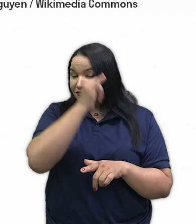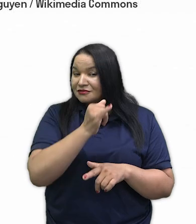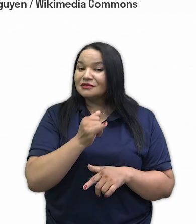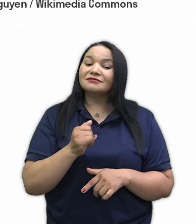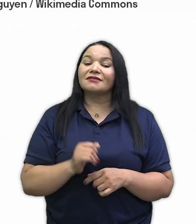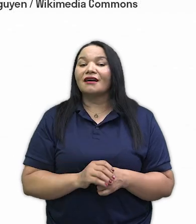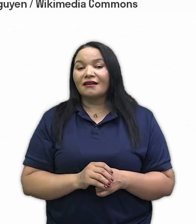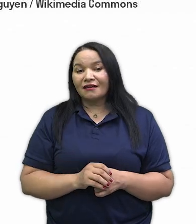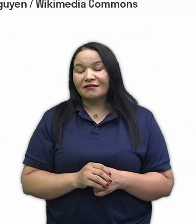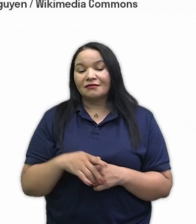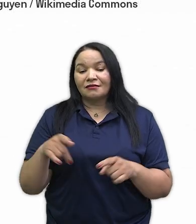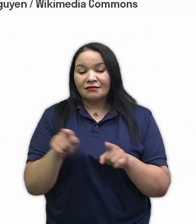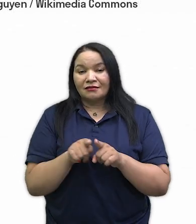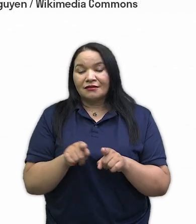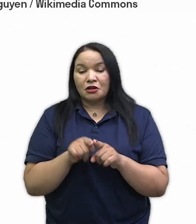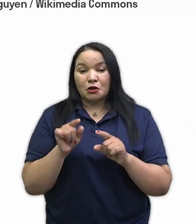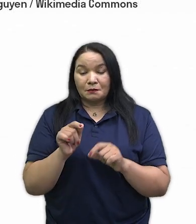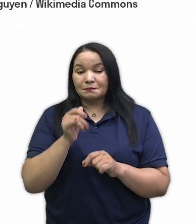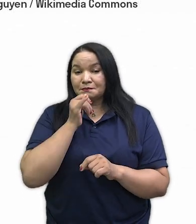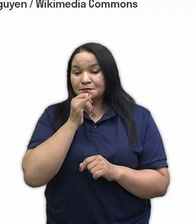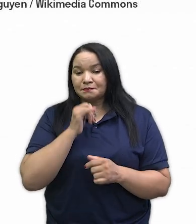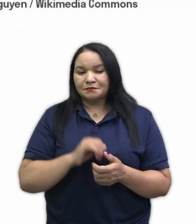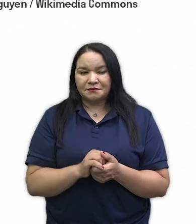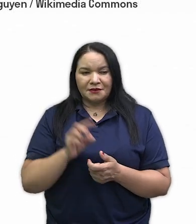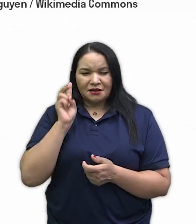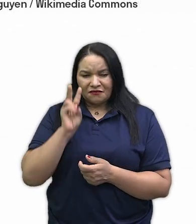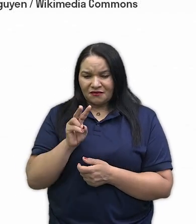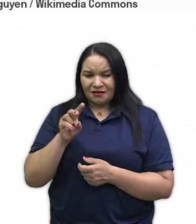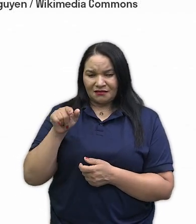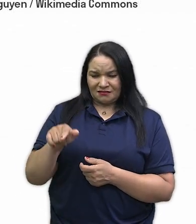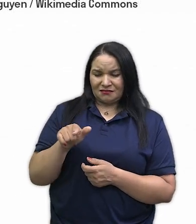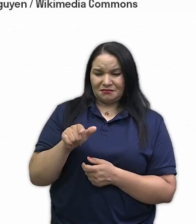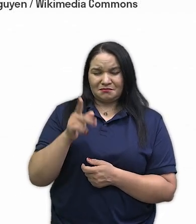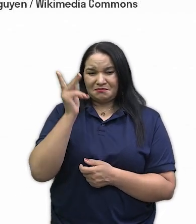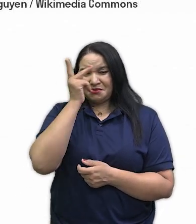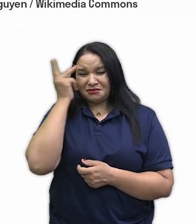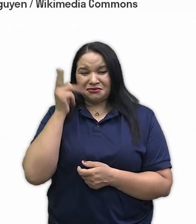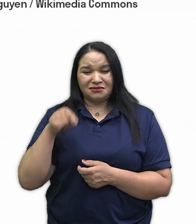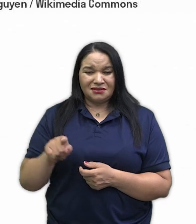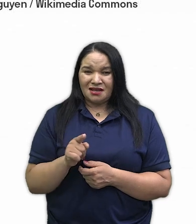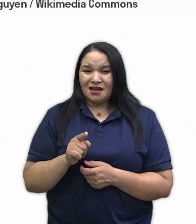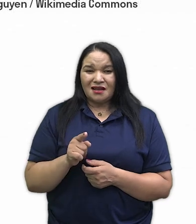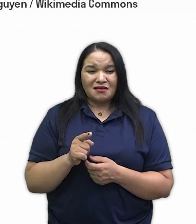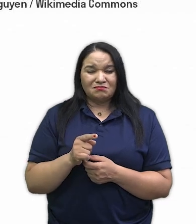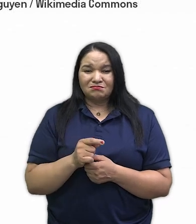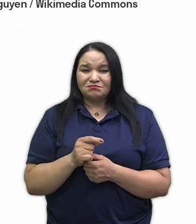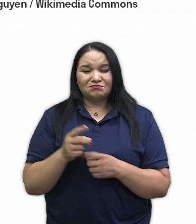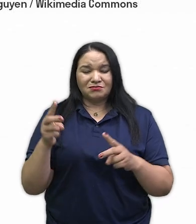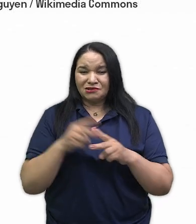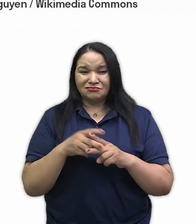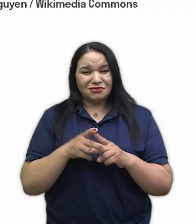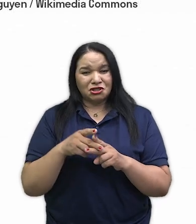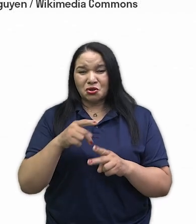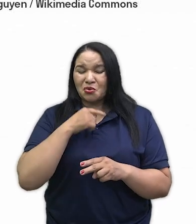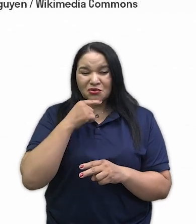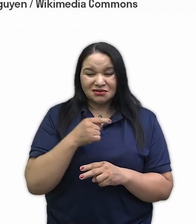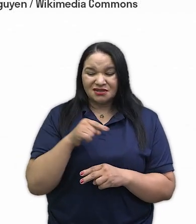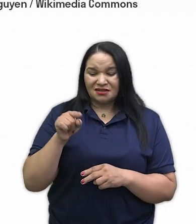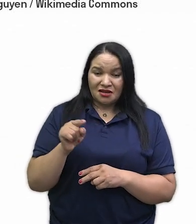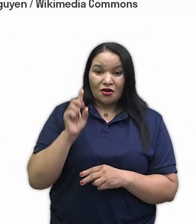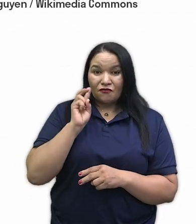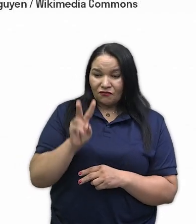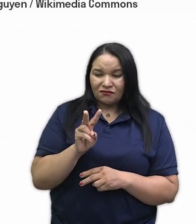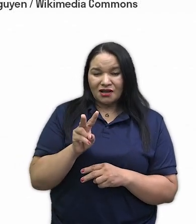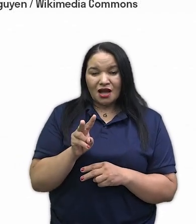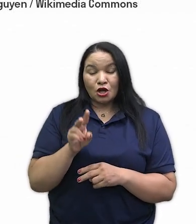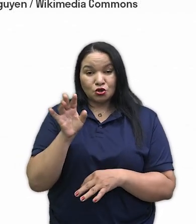olhar para a pessoa e dizer, vixe, esse daqui não pode fazer não, esse daqui não tem condições não, né? Antes de